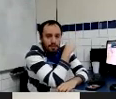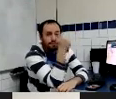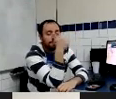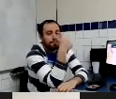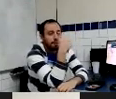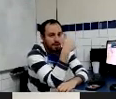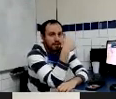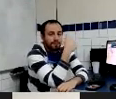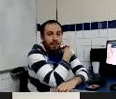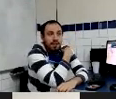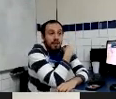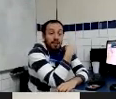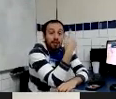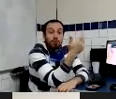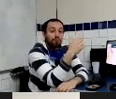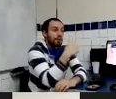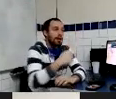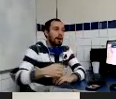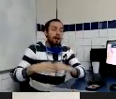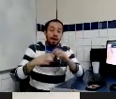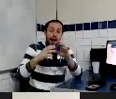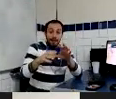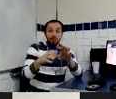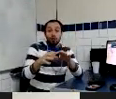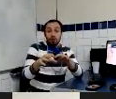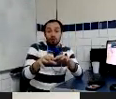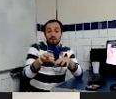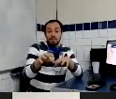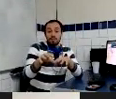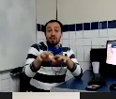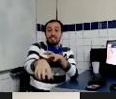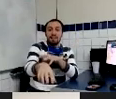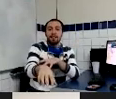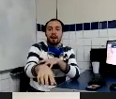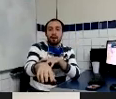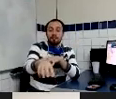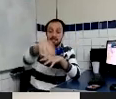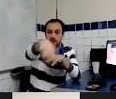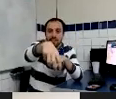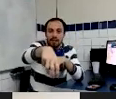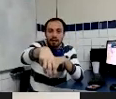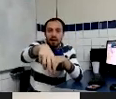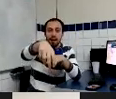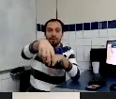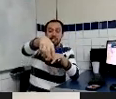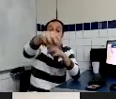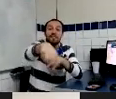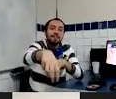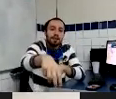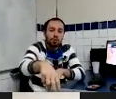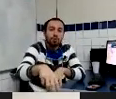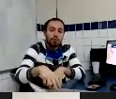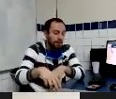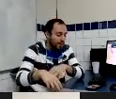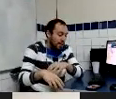para vocês. Beleza? Então, aqui eu estou falando de uma civilização já sedentária, que se fixa na terra, que